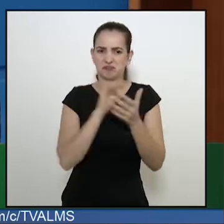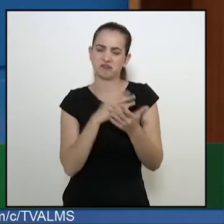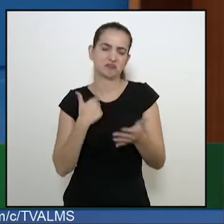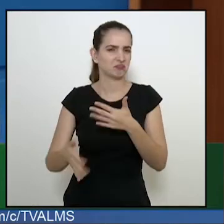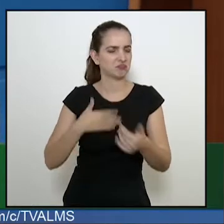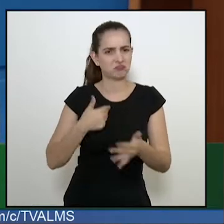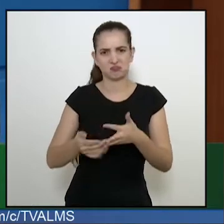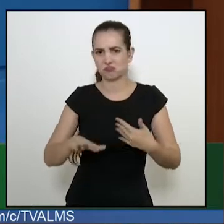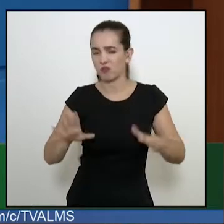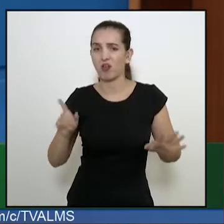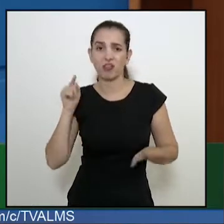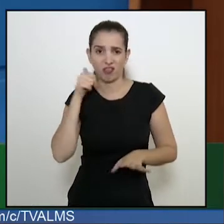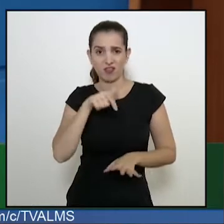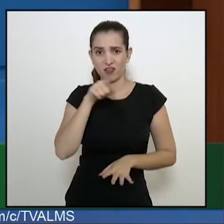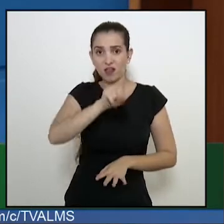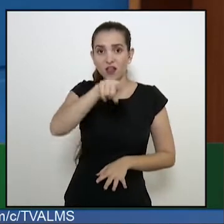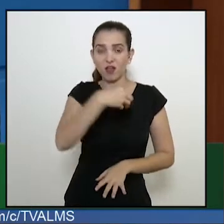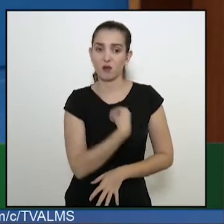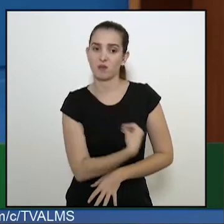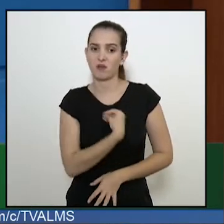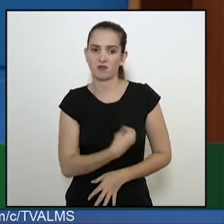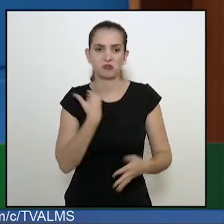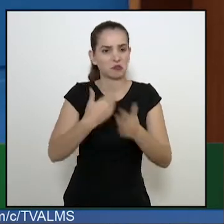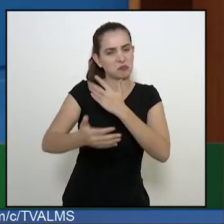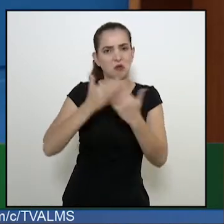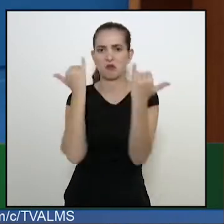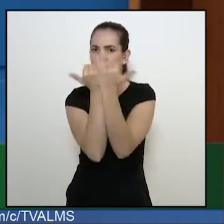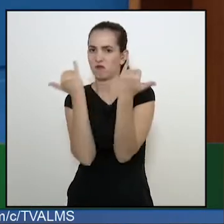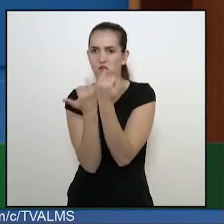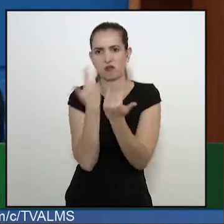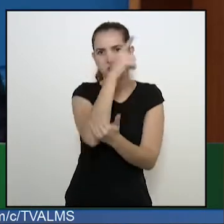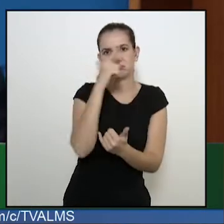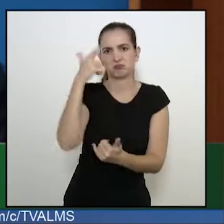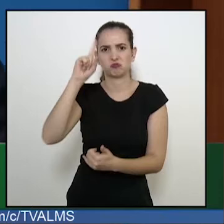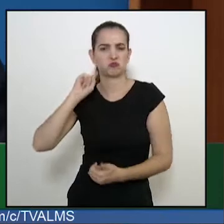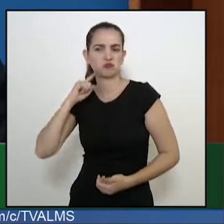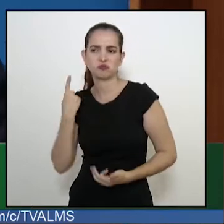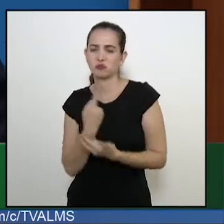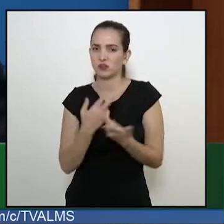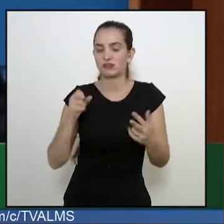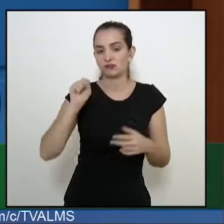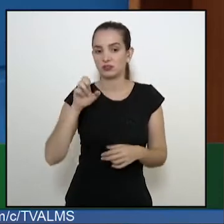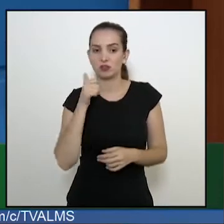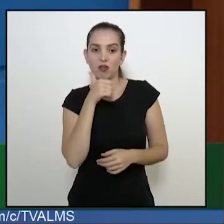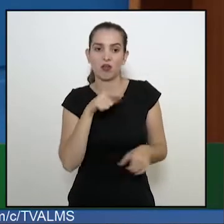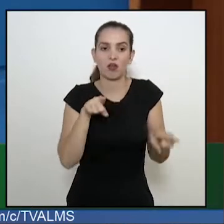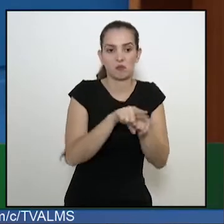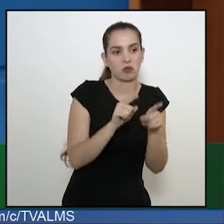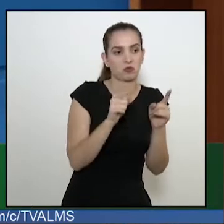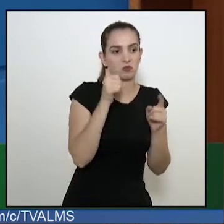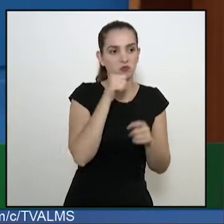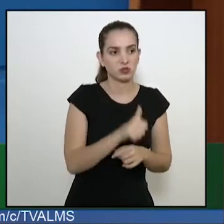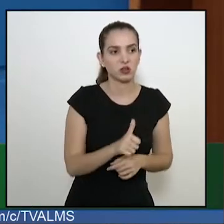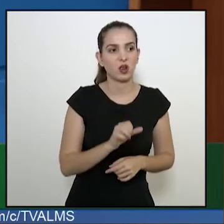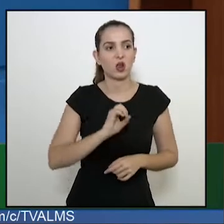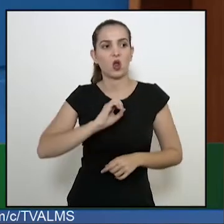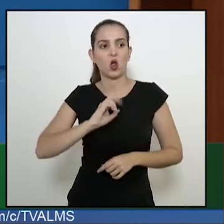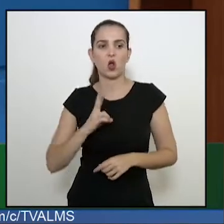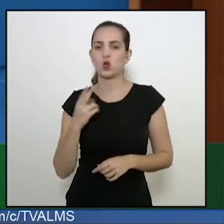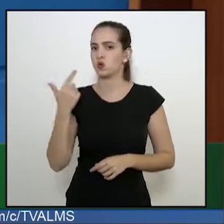uma vida. Isso para mim não faz a diferença. Se ela era juntada com uma mulher, se ela não era, é